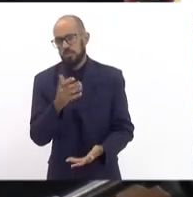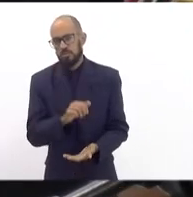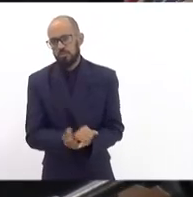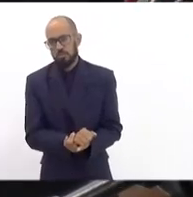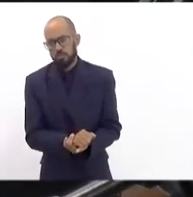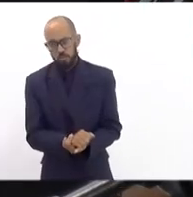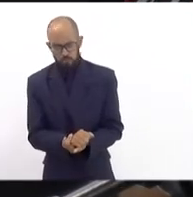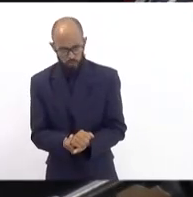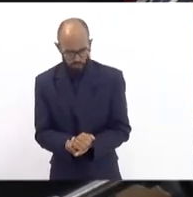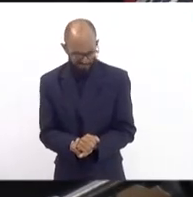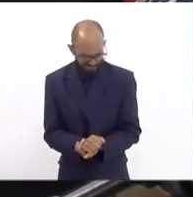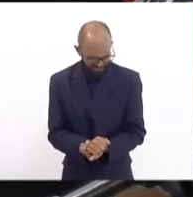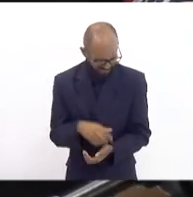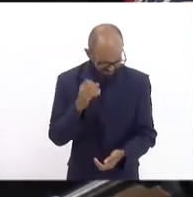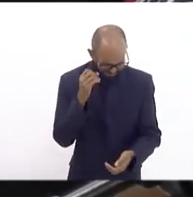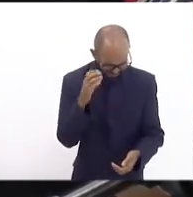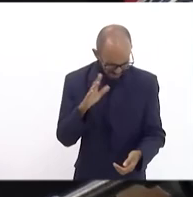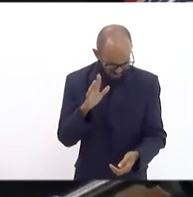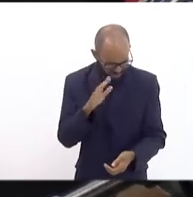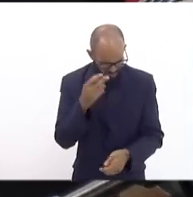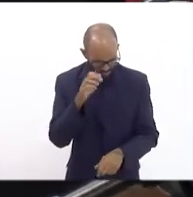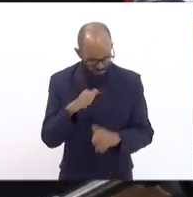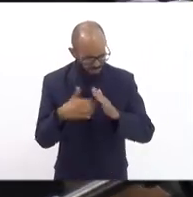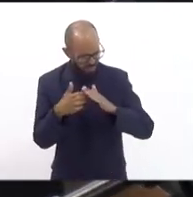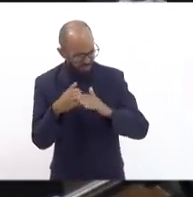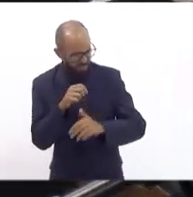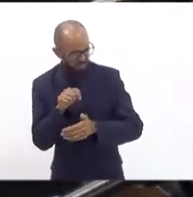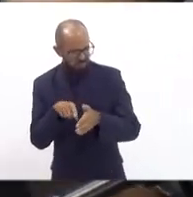com a empresa que está fiscalizando mesmo, hein?